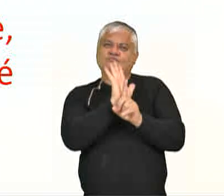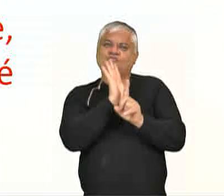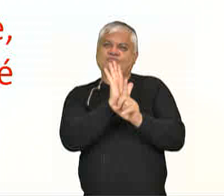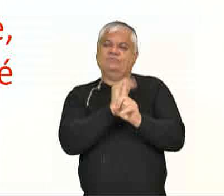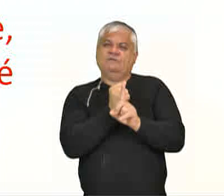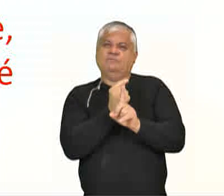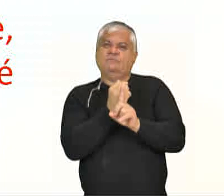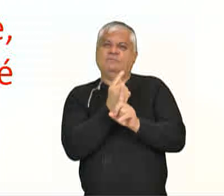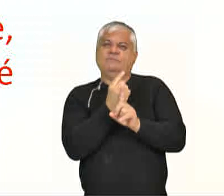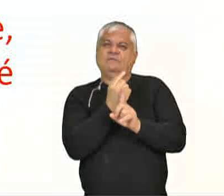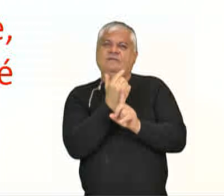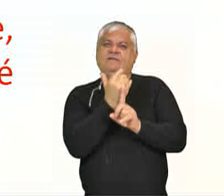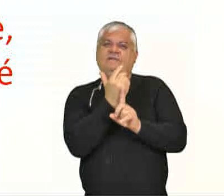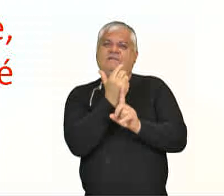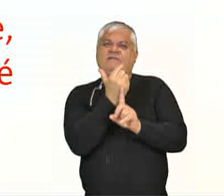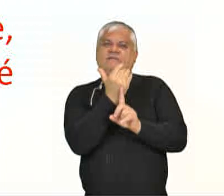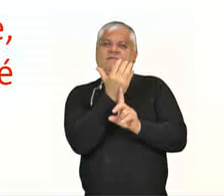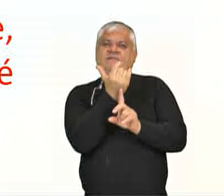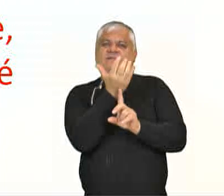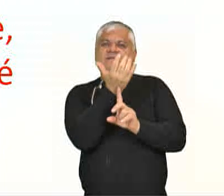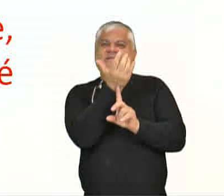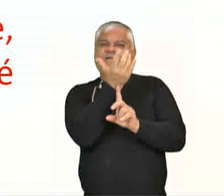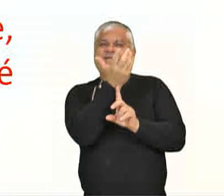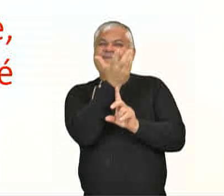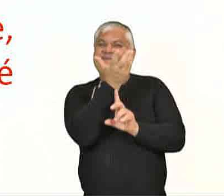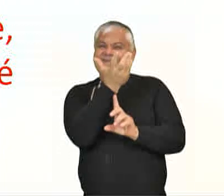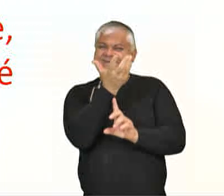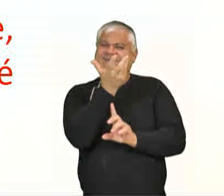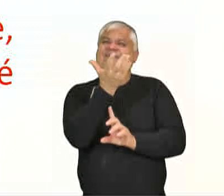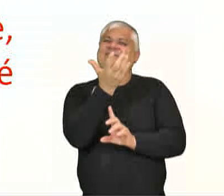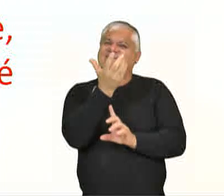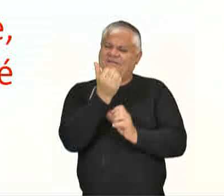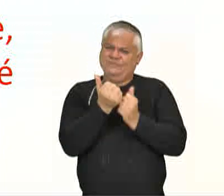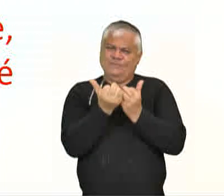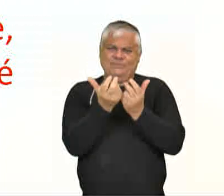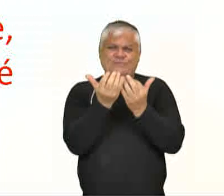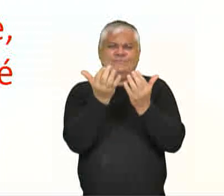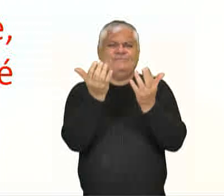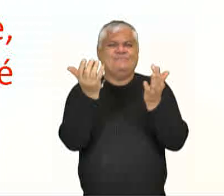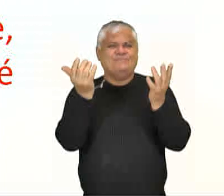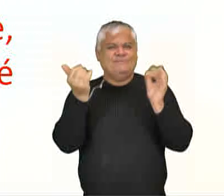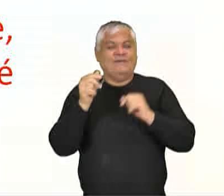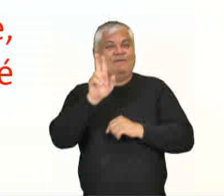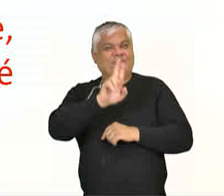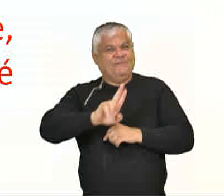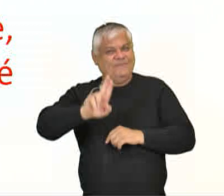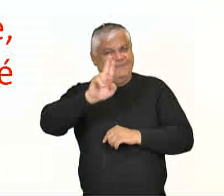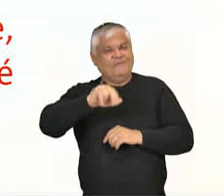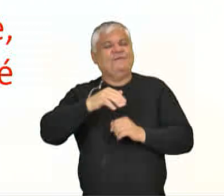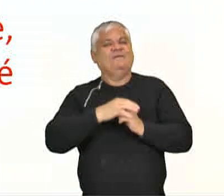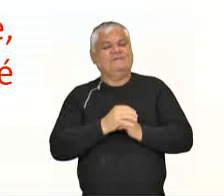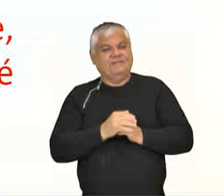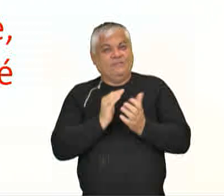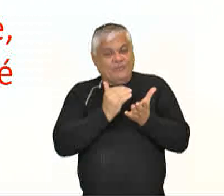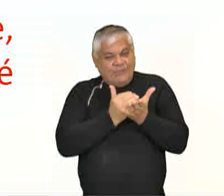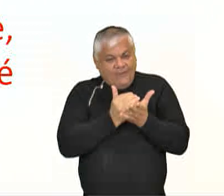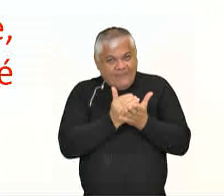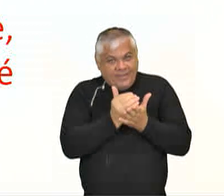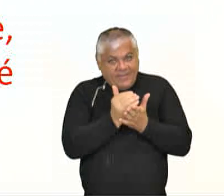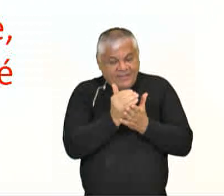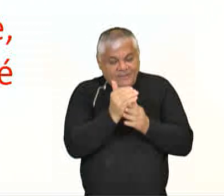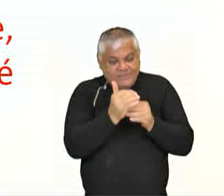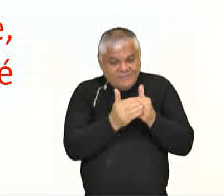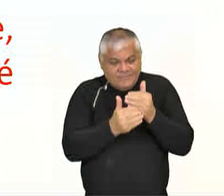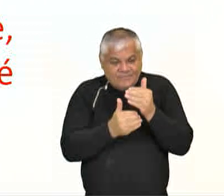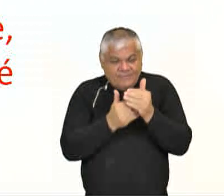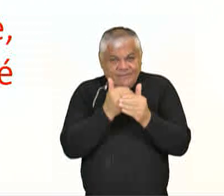o crescimento inicial da planta, né? Então, é utilizado no crescimento inicial da planta até